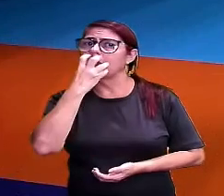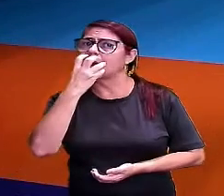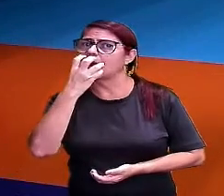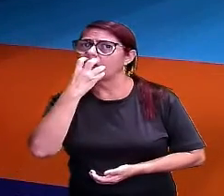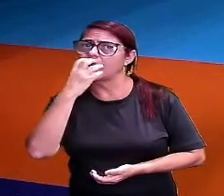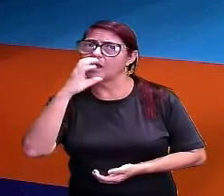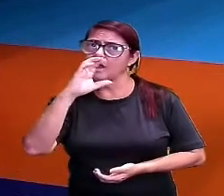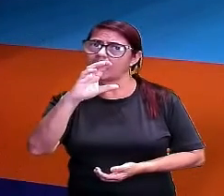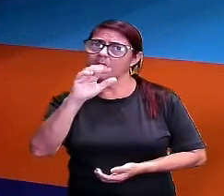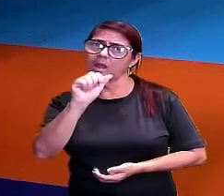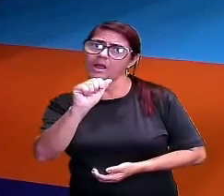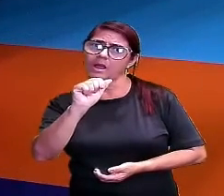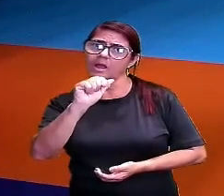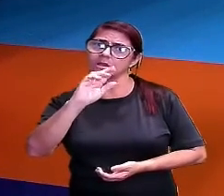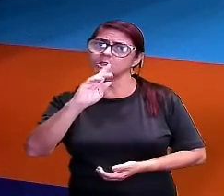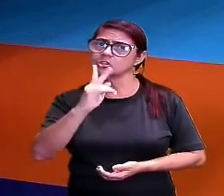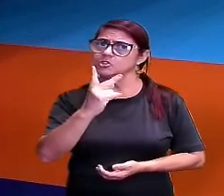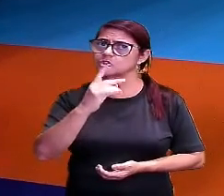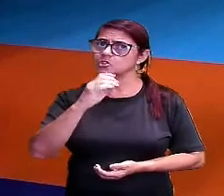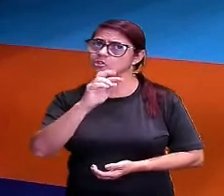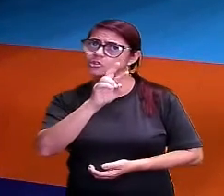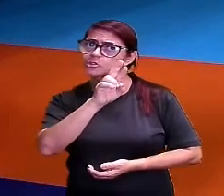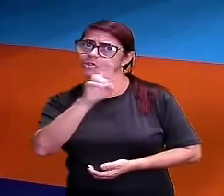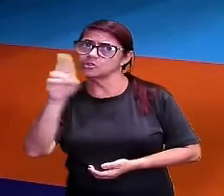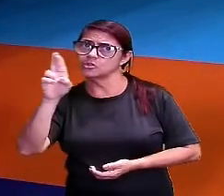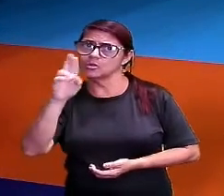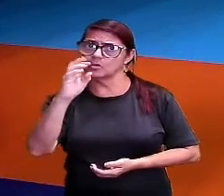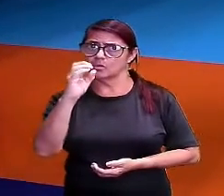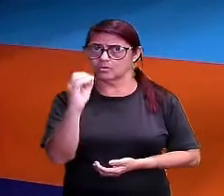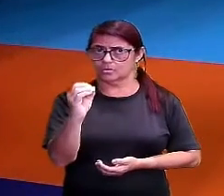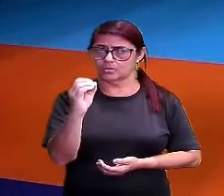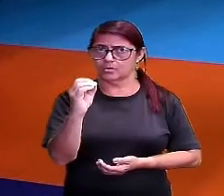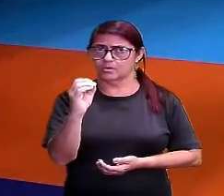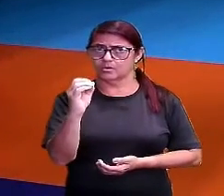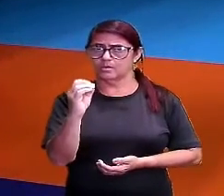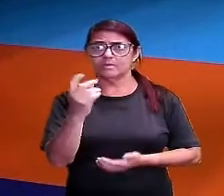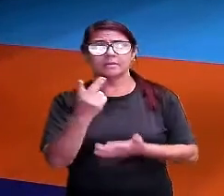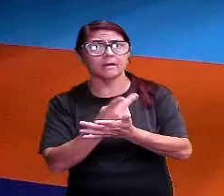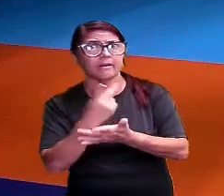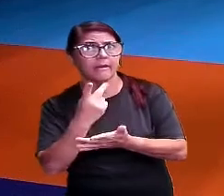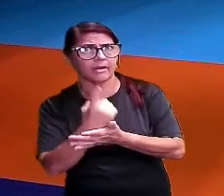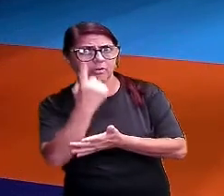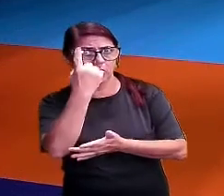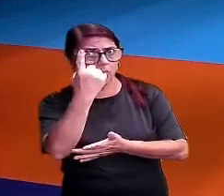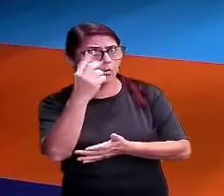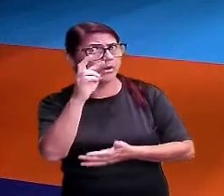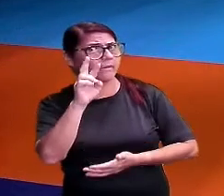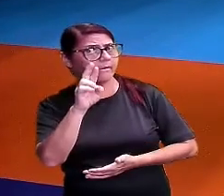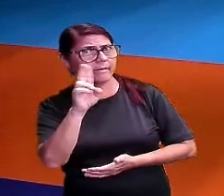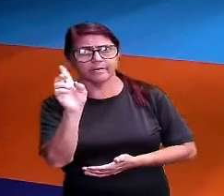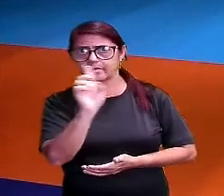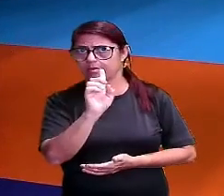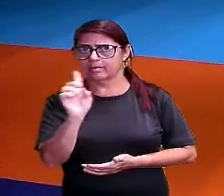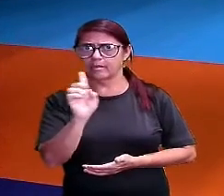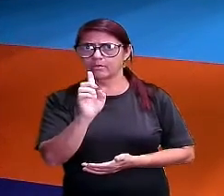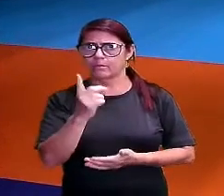cachorro, cachorro. Quem escreve cachorro com R só tá errando, hein? Não